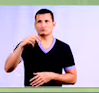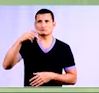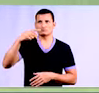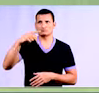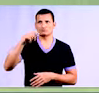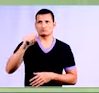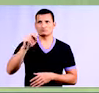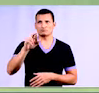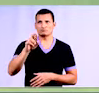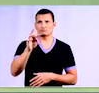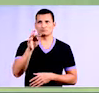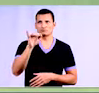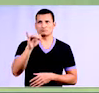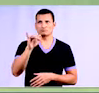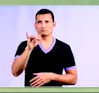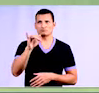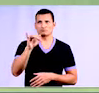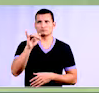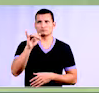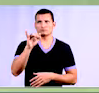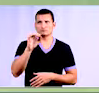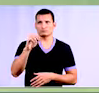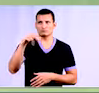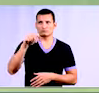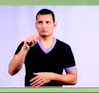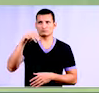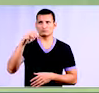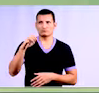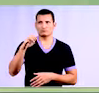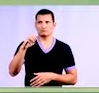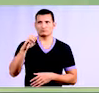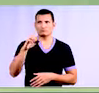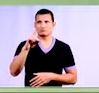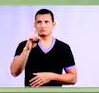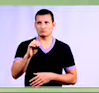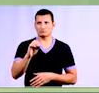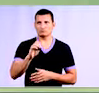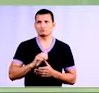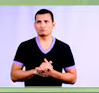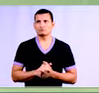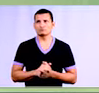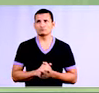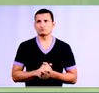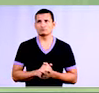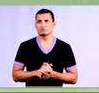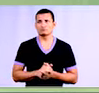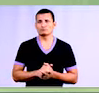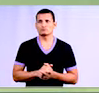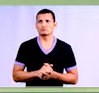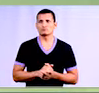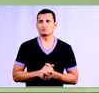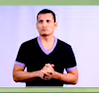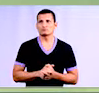particionamento de quem? Da memória, para sua melhor utilização, para um melhor processamento.